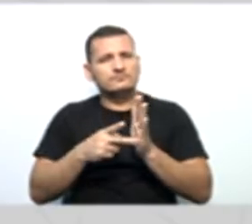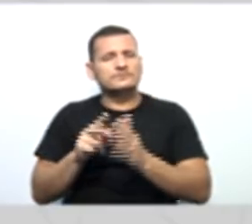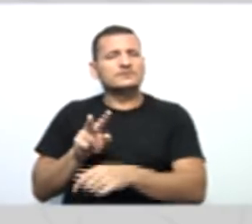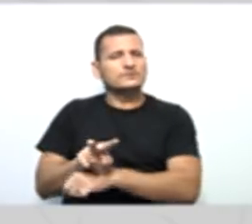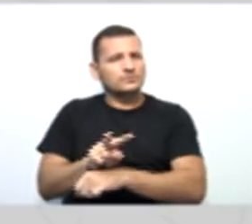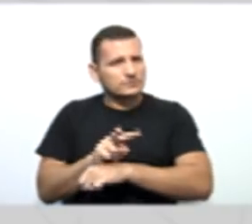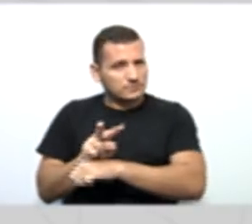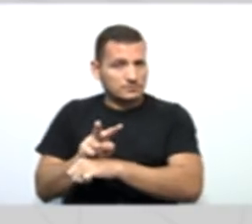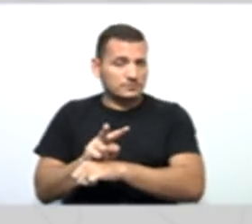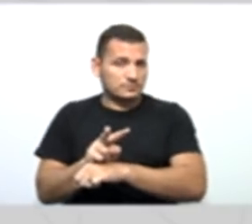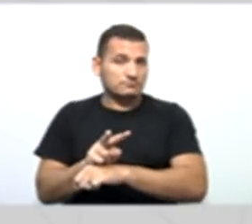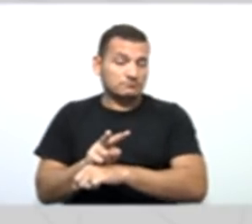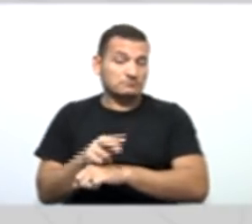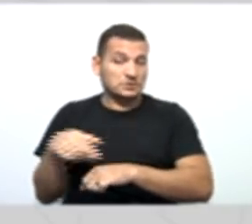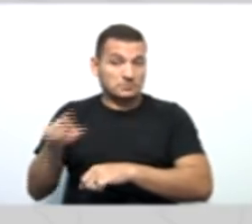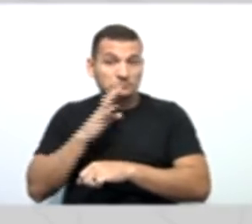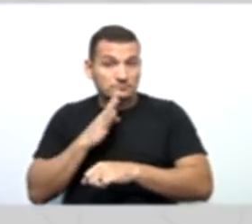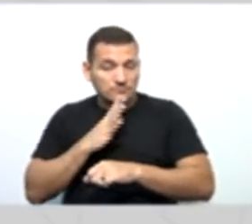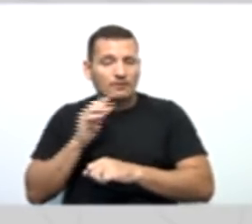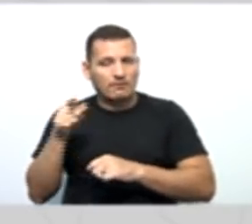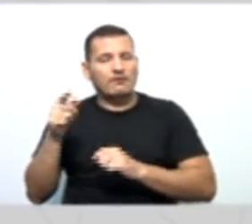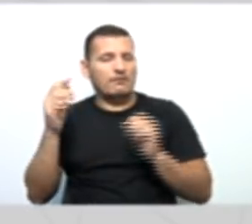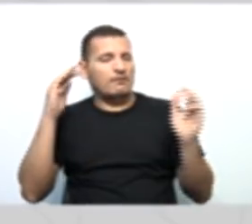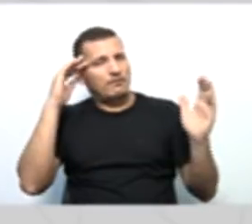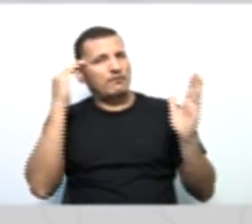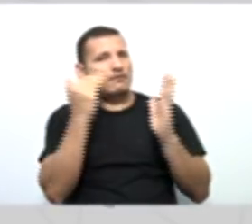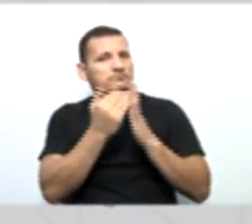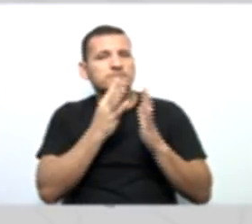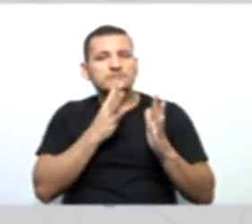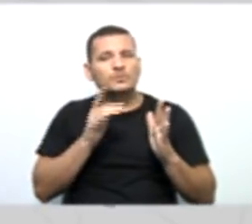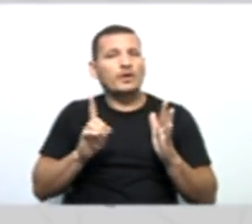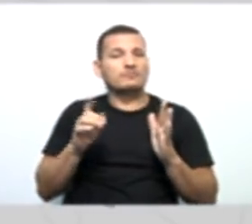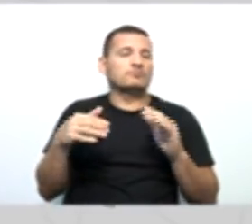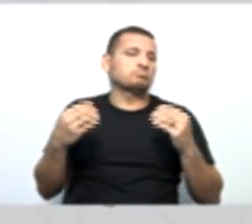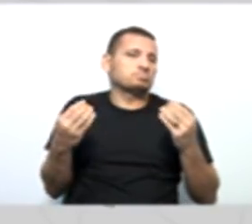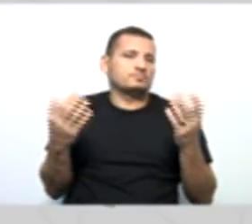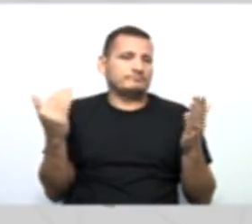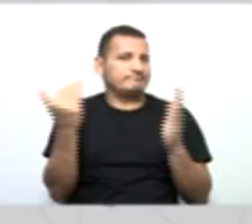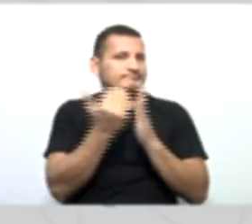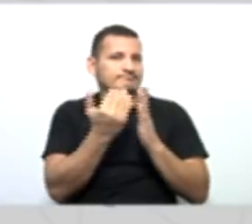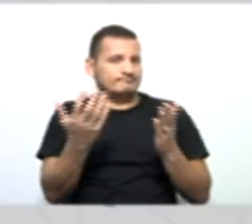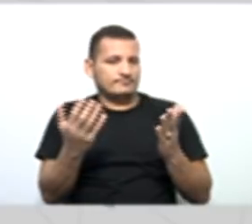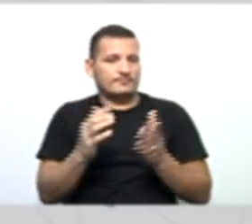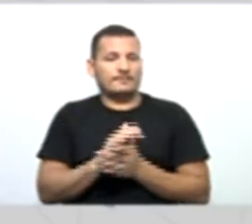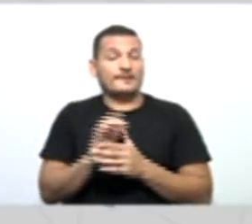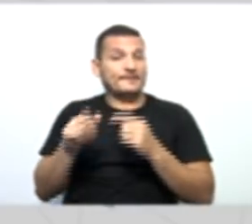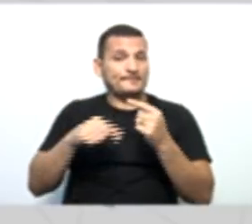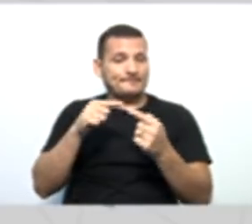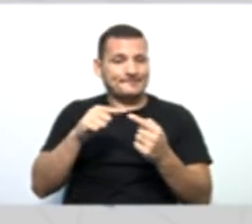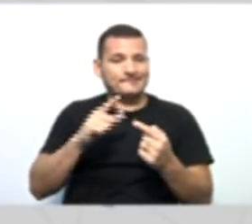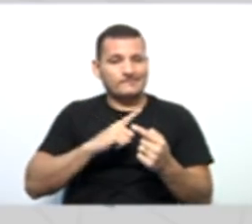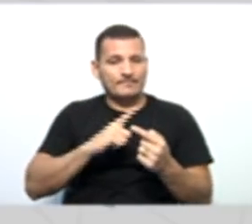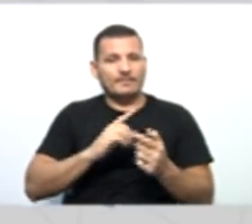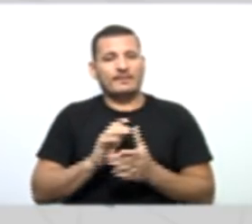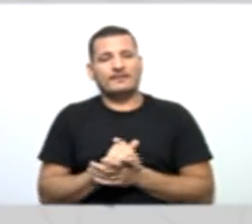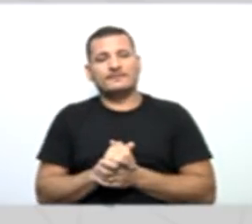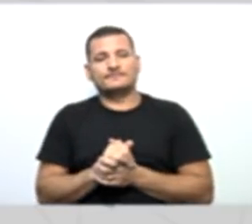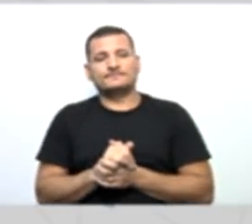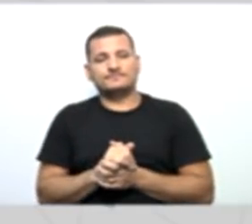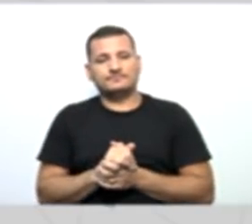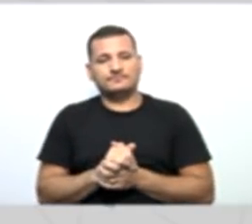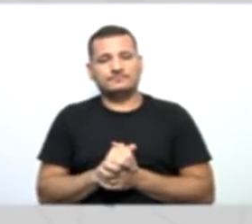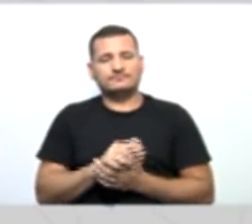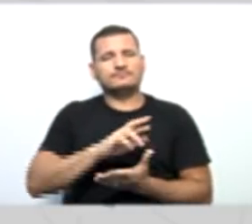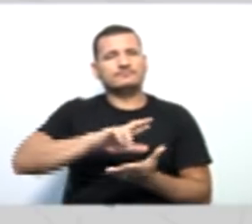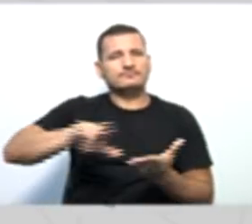vou poder cumprir como funcionário, não é? Com os seus seguintes objetivos. Que objetivos são esses, professor? Então nós temos lá